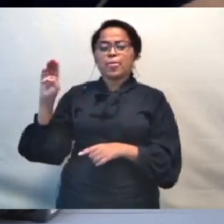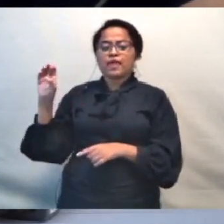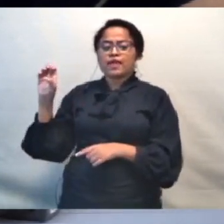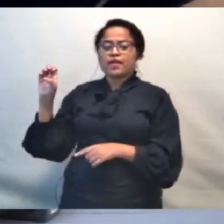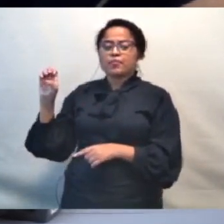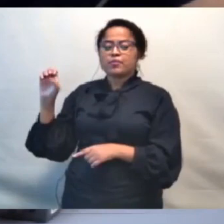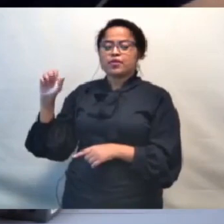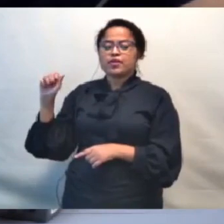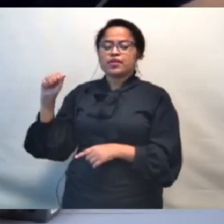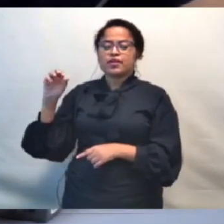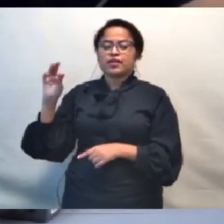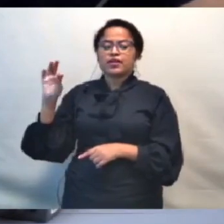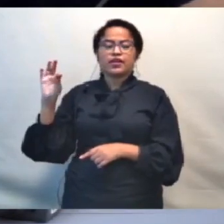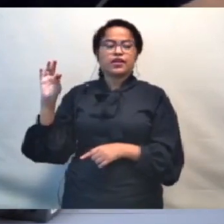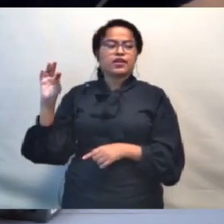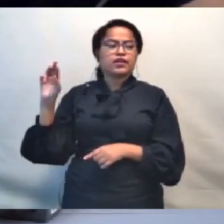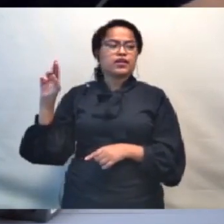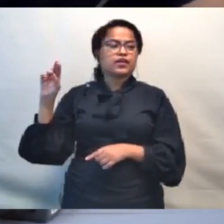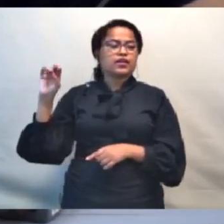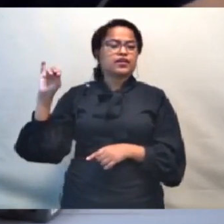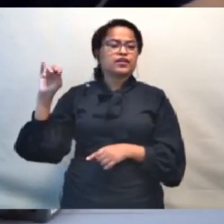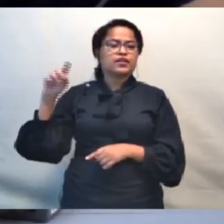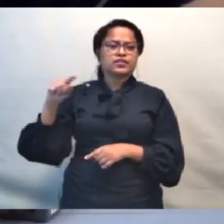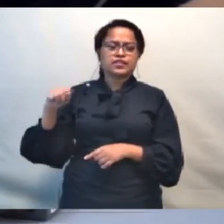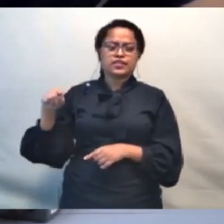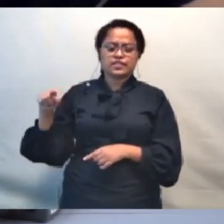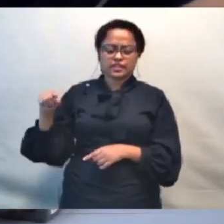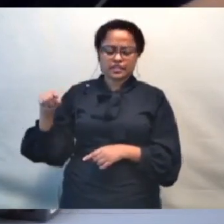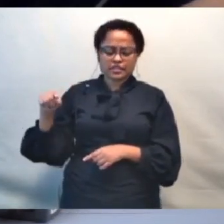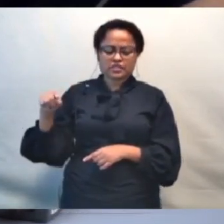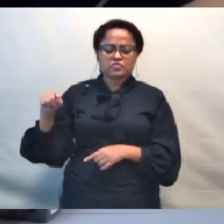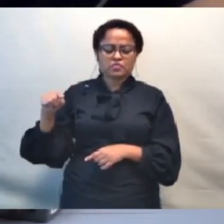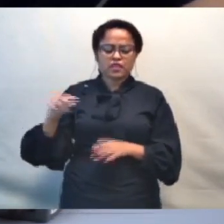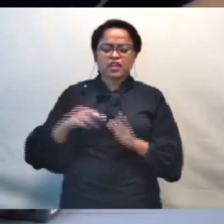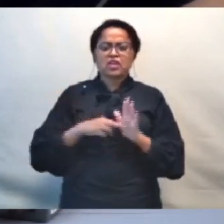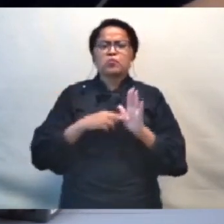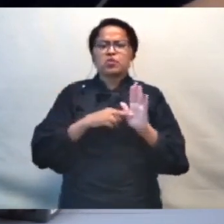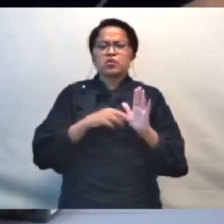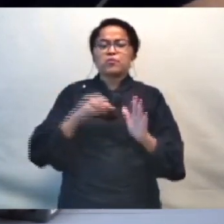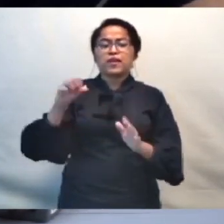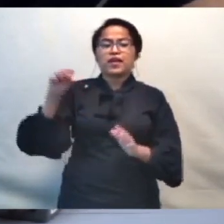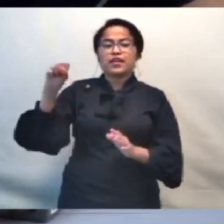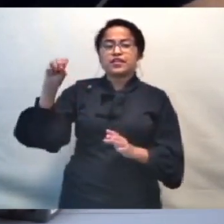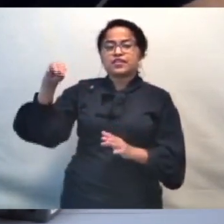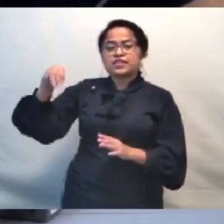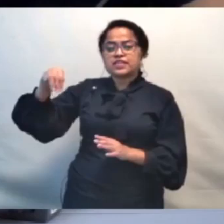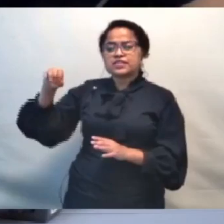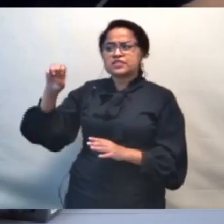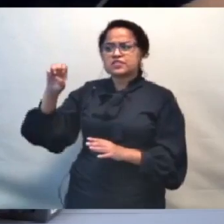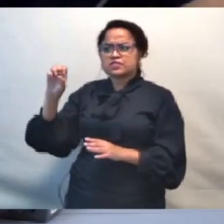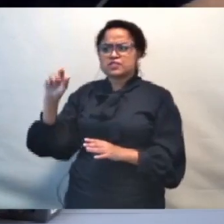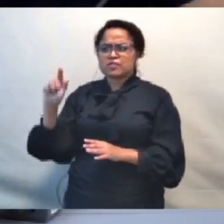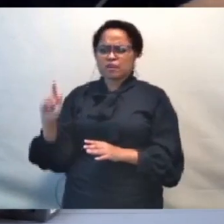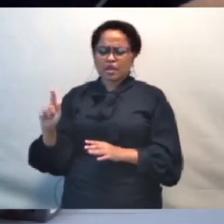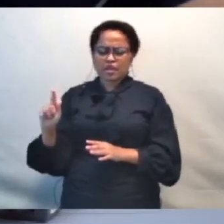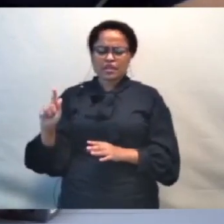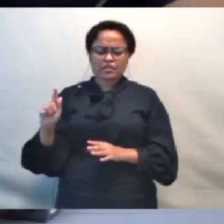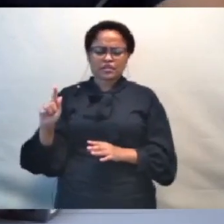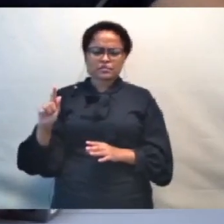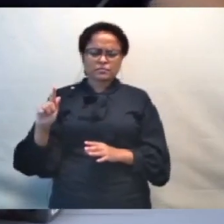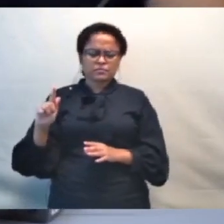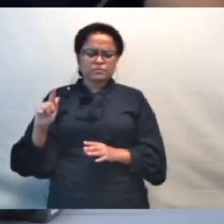Representantes também, está aqui também, que acho que é em relação à SMED. Só anunciar, e não para de